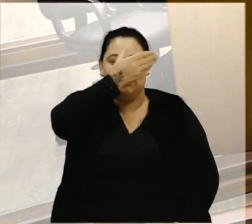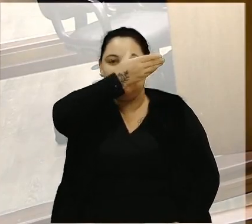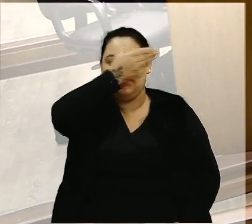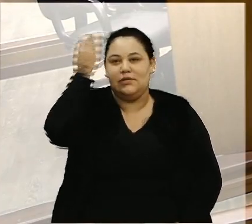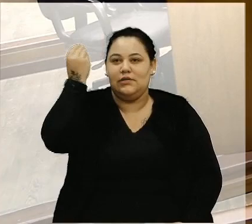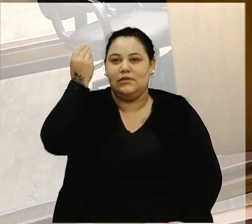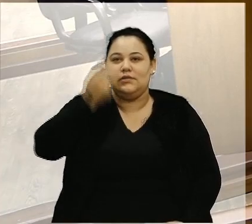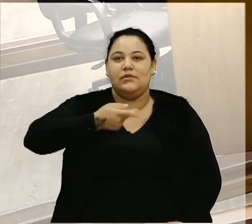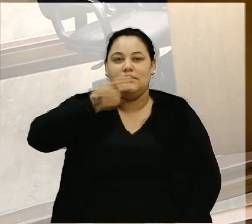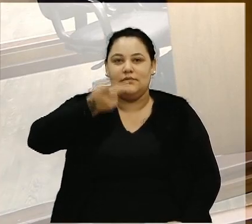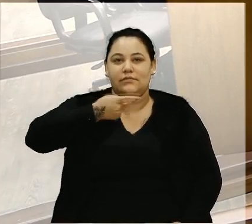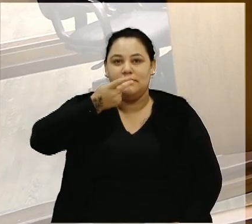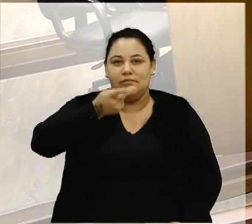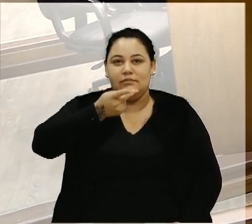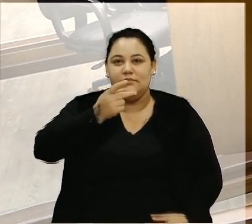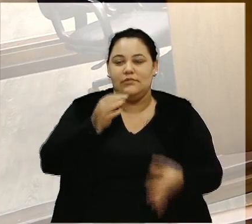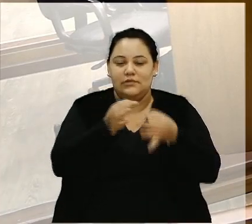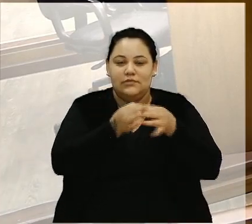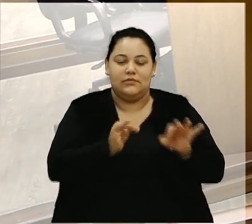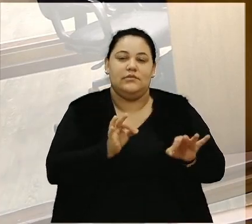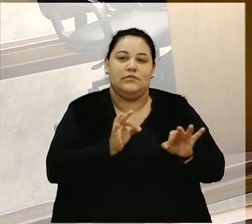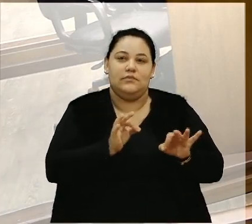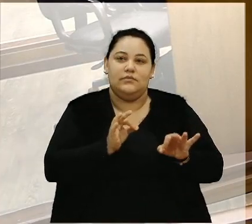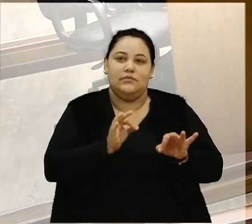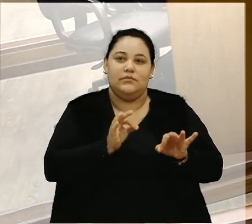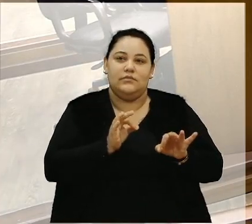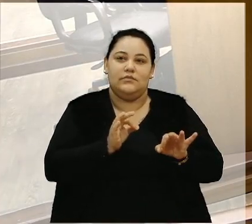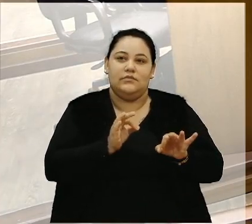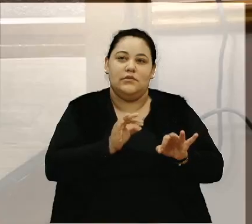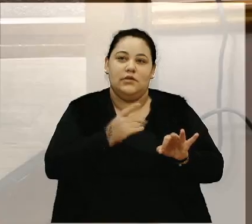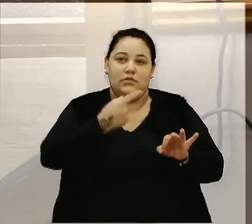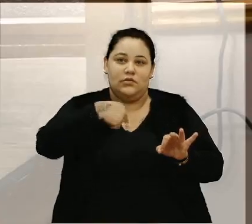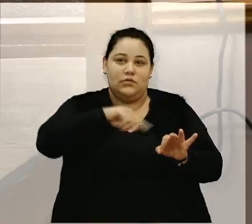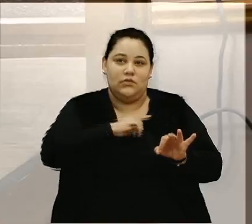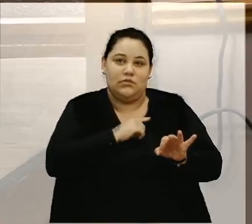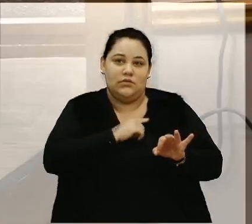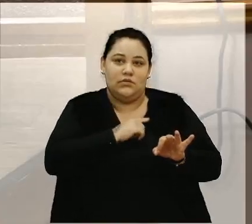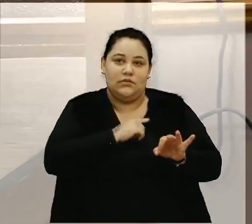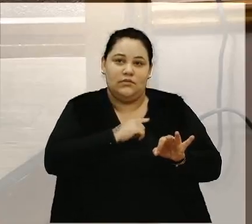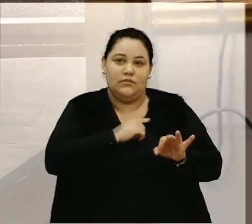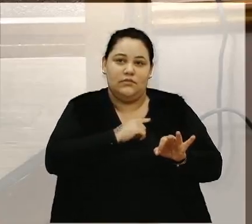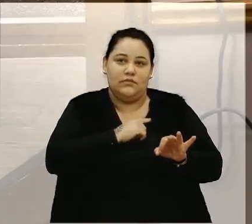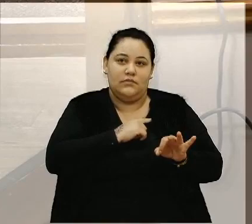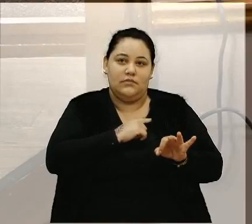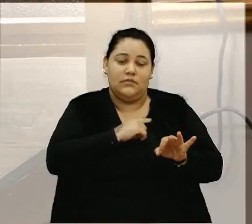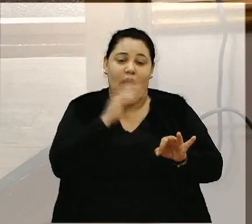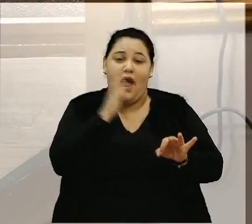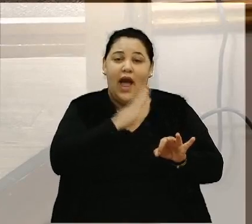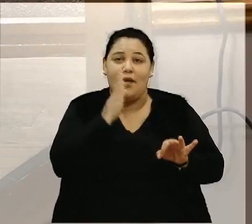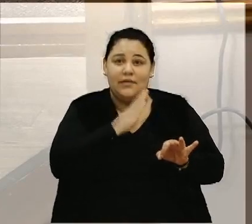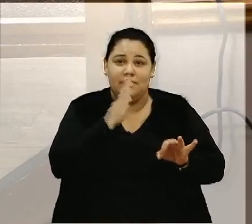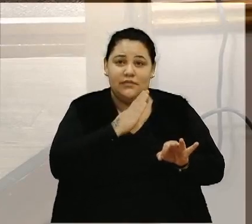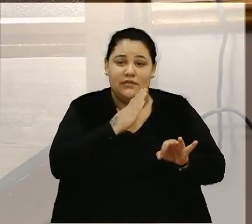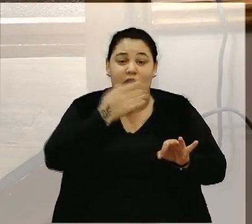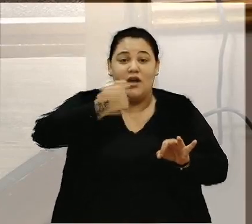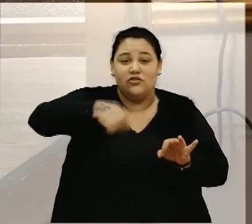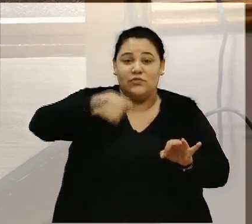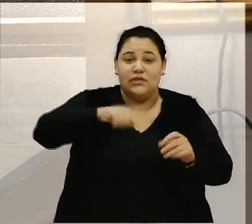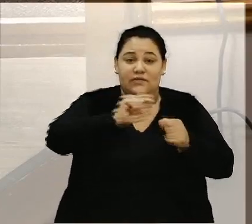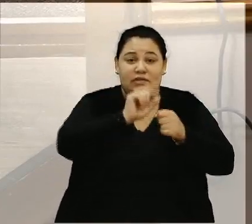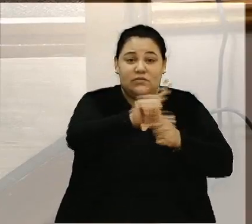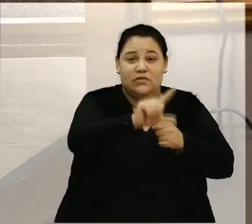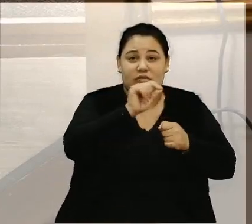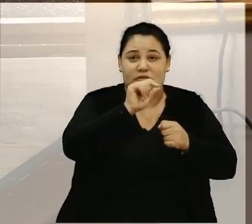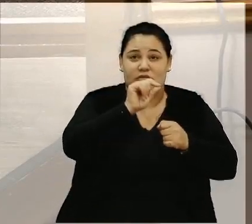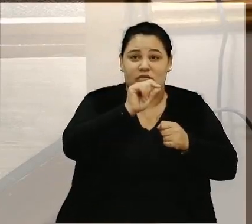anais desta casa é que nós não estávamos em calamidade pública, em situação de emergência. Nós tínhamos que fazer uma escolha.